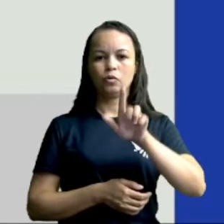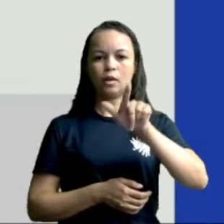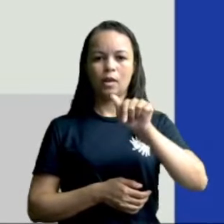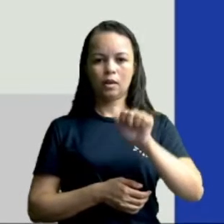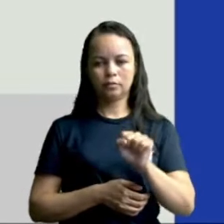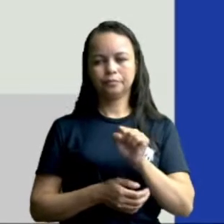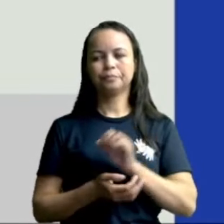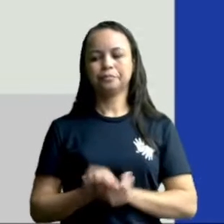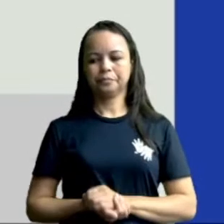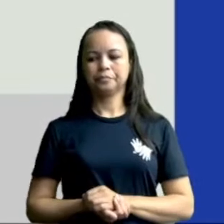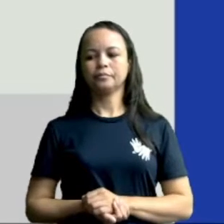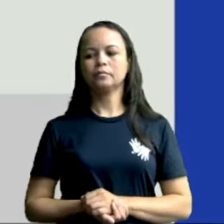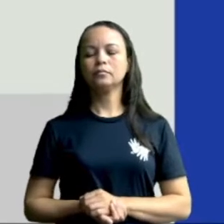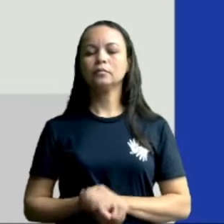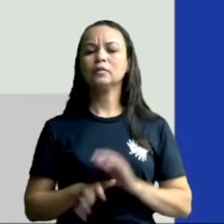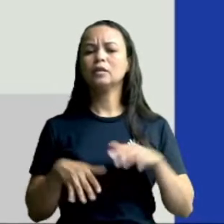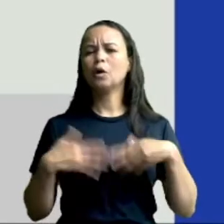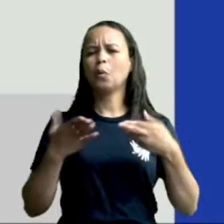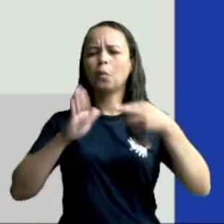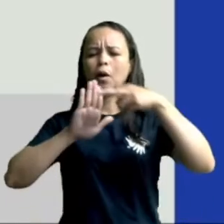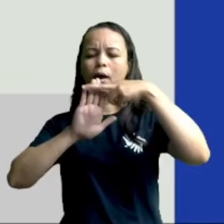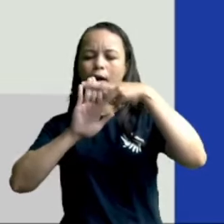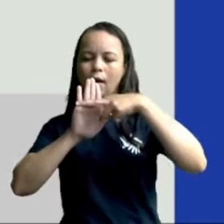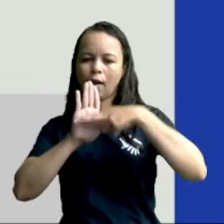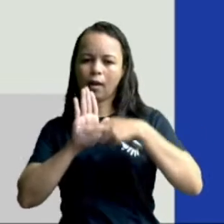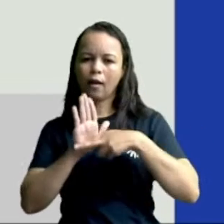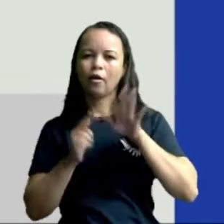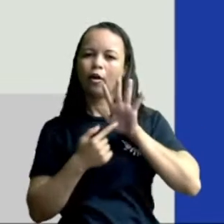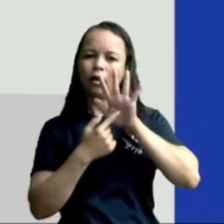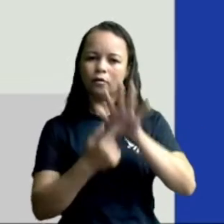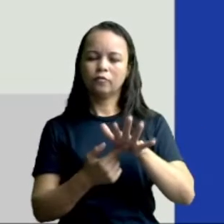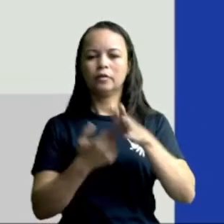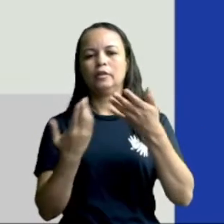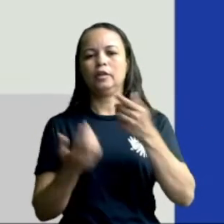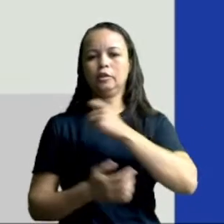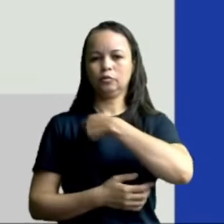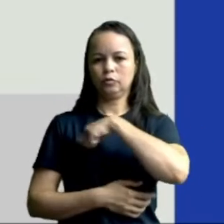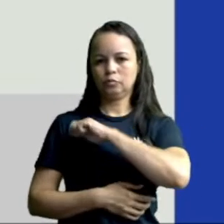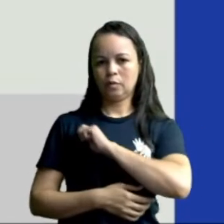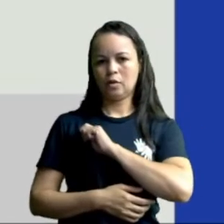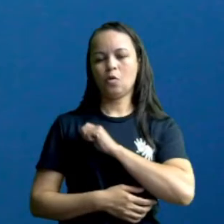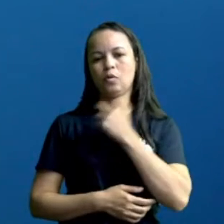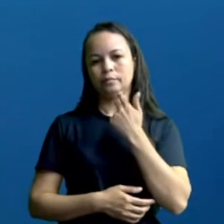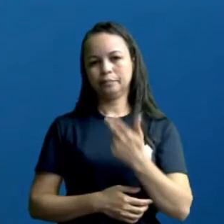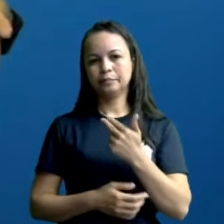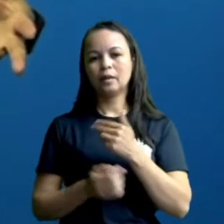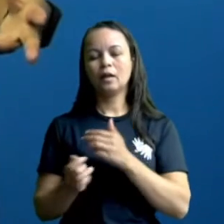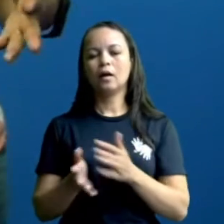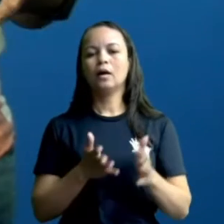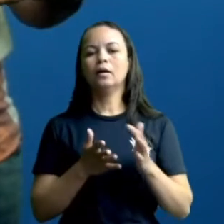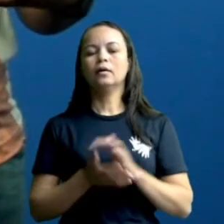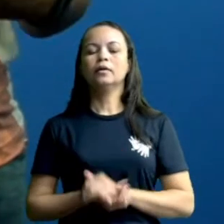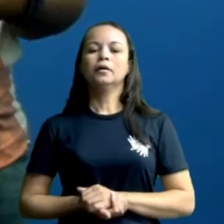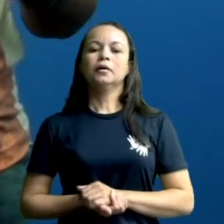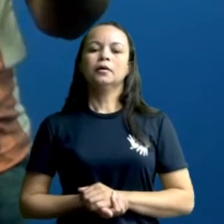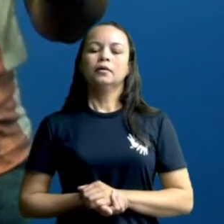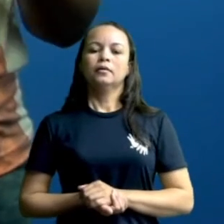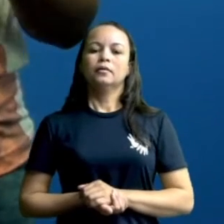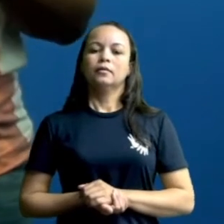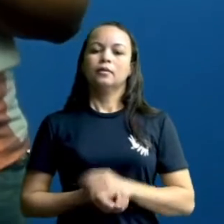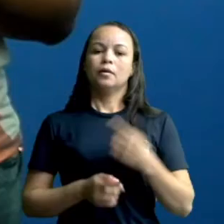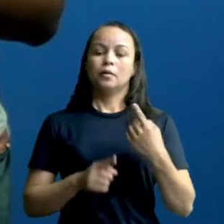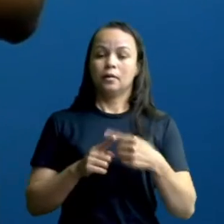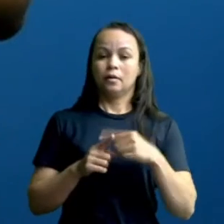Então vamos ver quais são as regras de acentuação em língua espanhola, porque a gente sabe, né, que